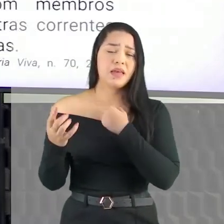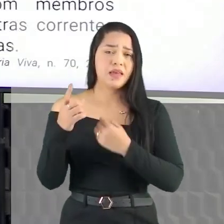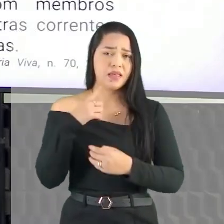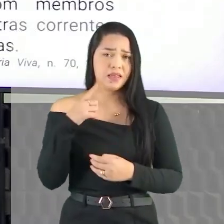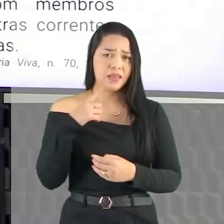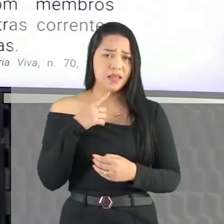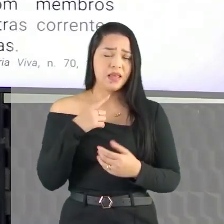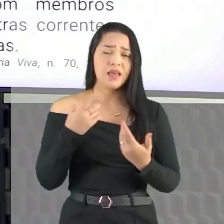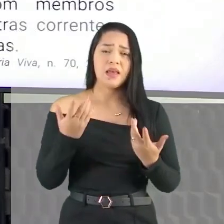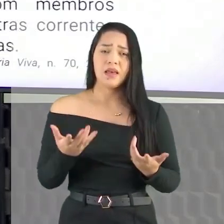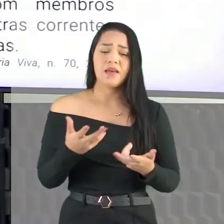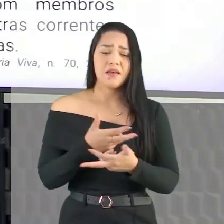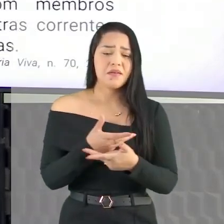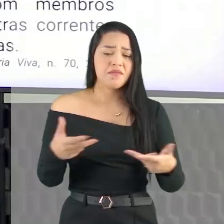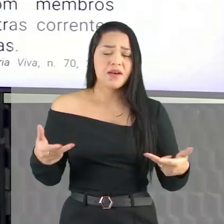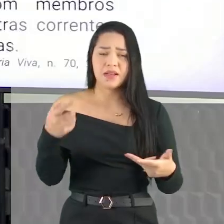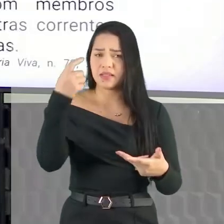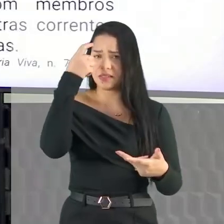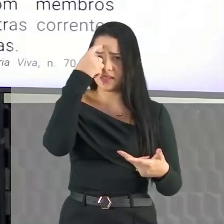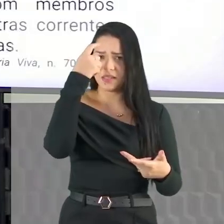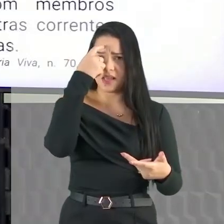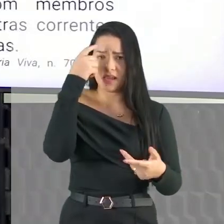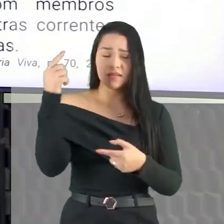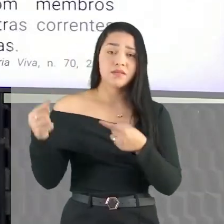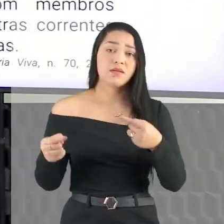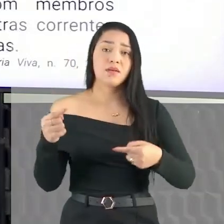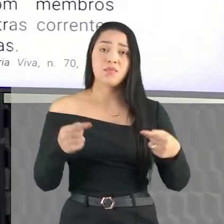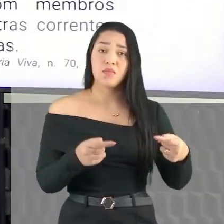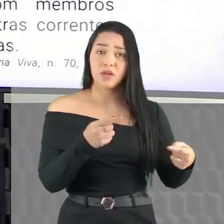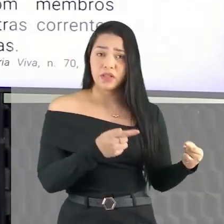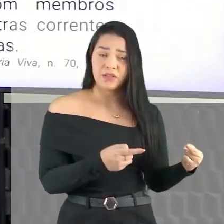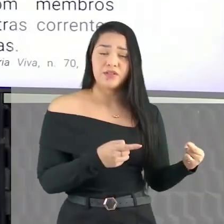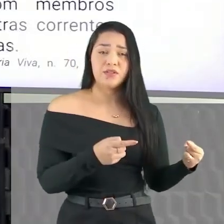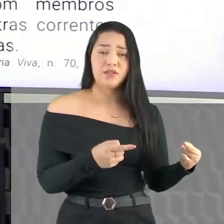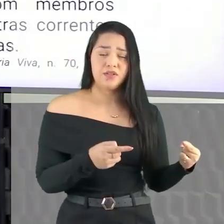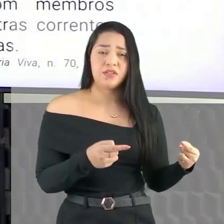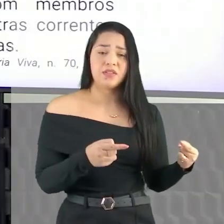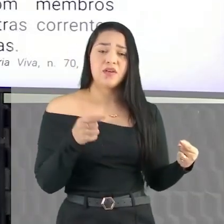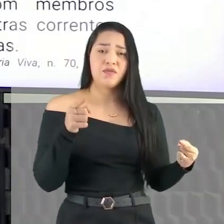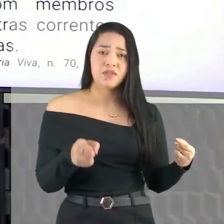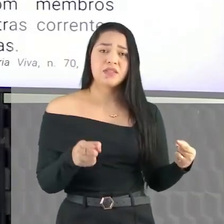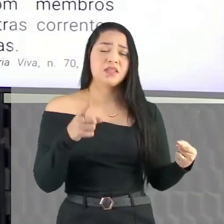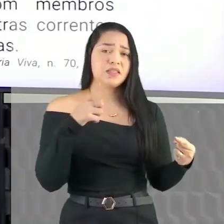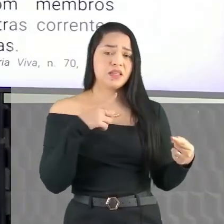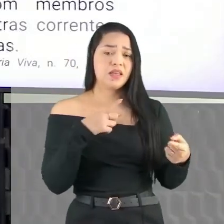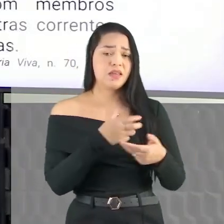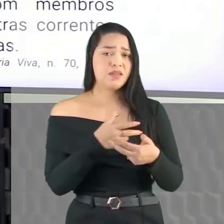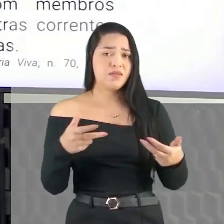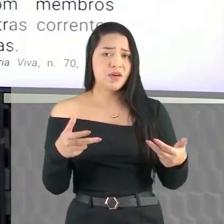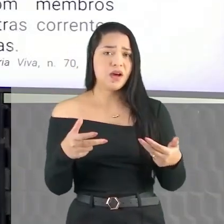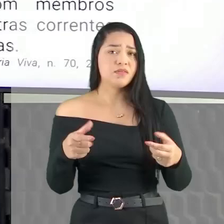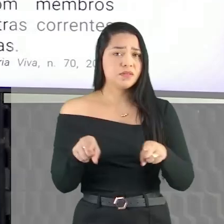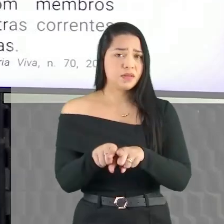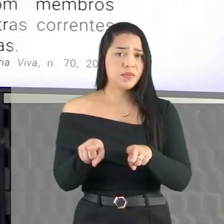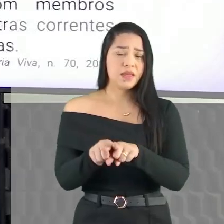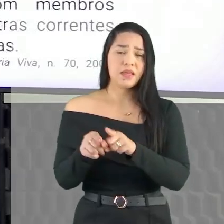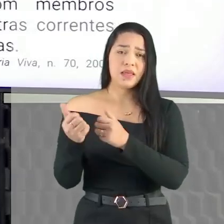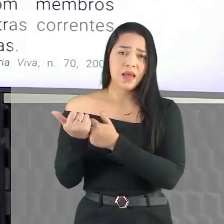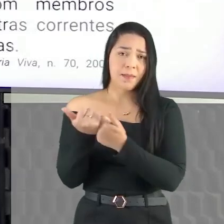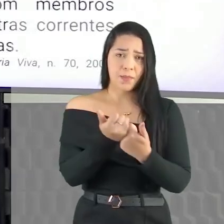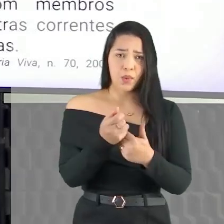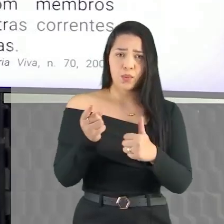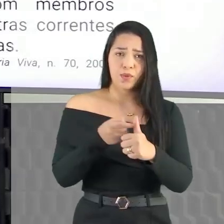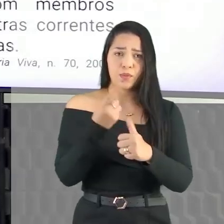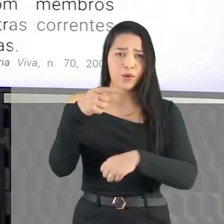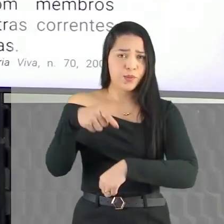vai abarcar várias ideias políticas, vários ideários políticos, né? Você vai ter tanto os comunistas que apoiam em primeiro